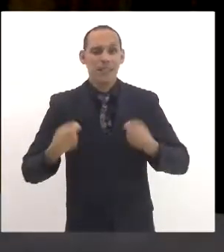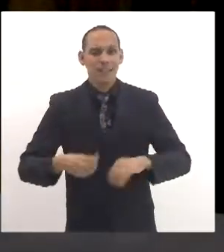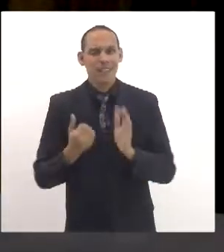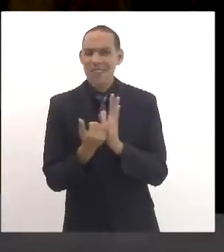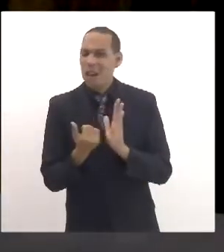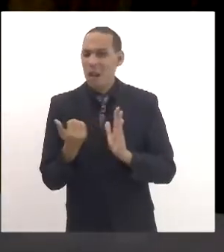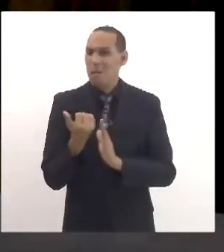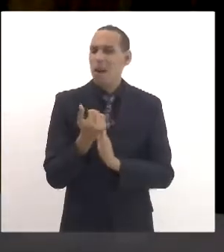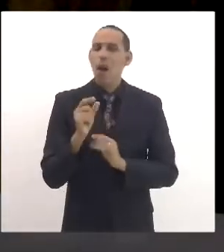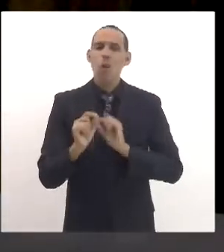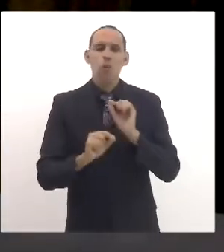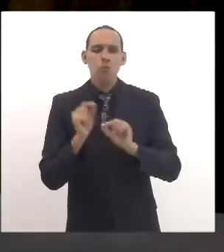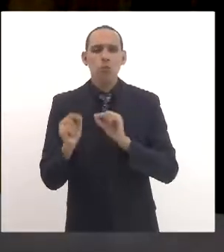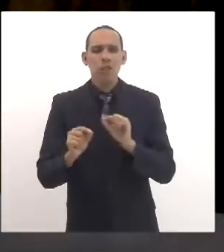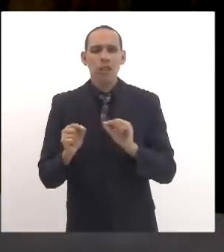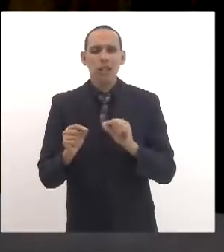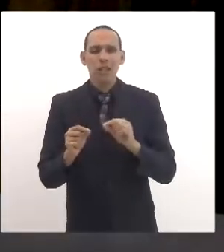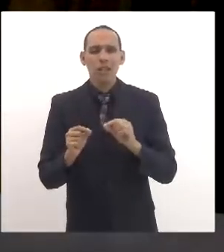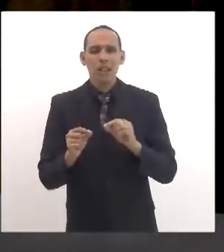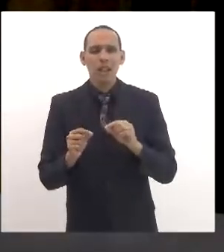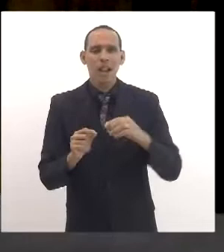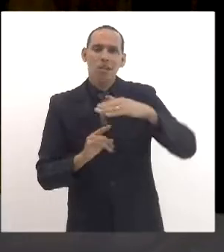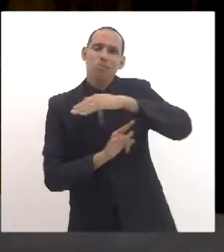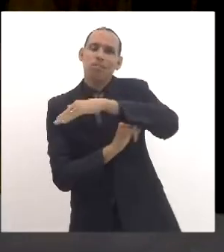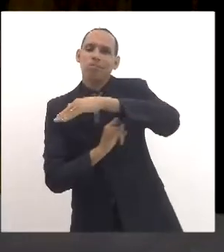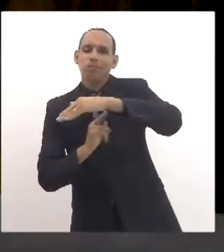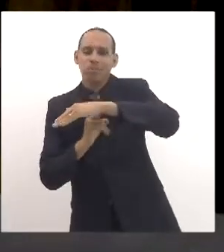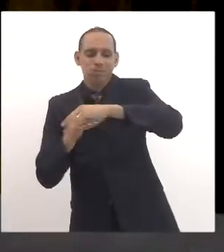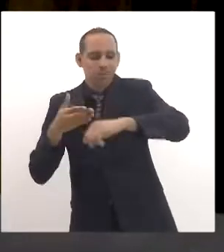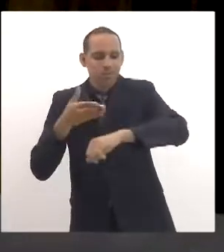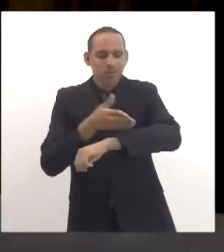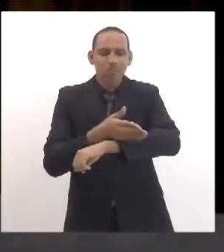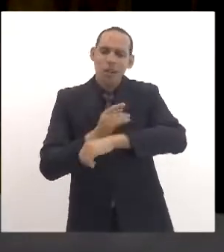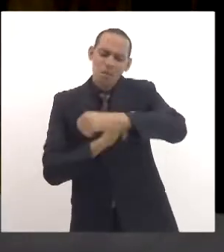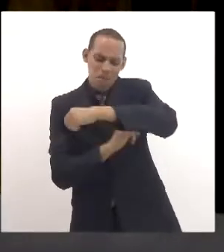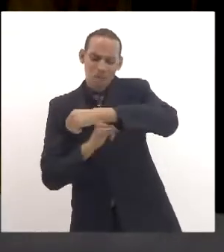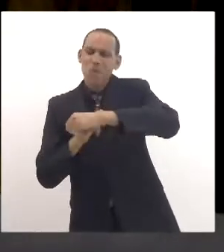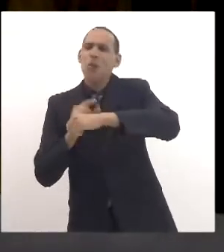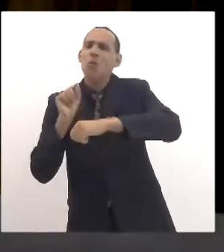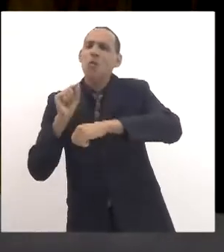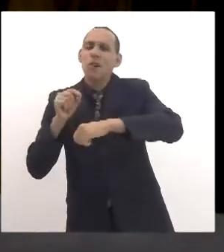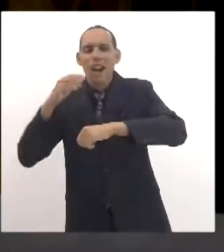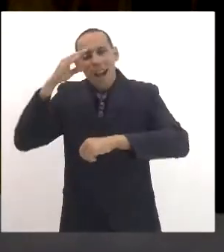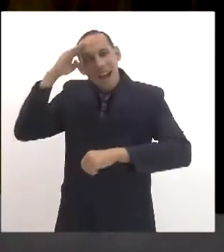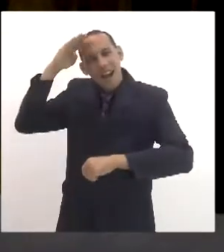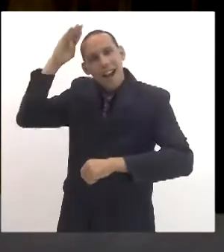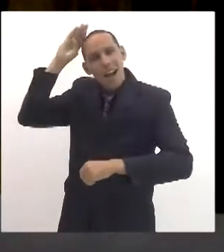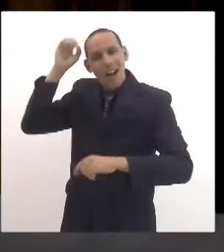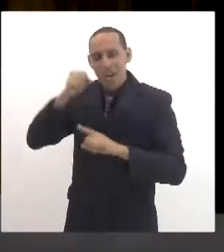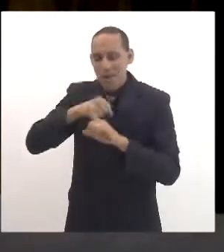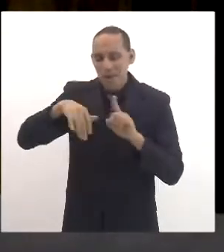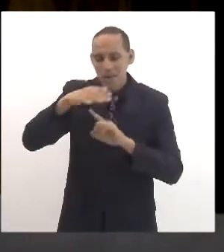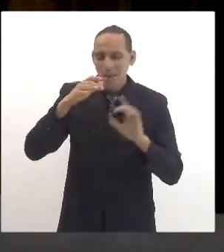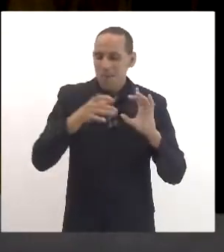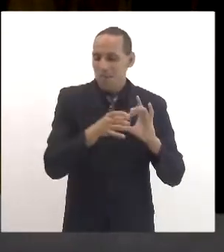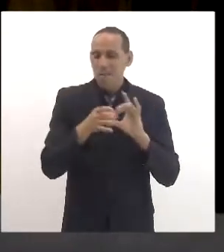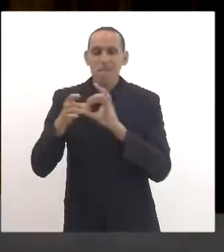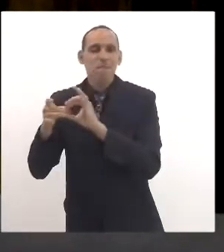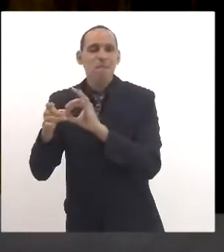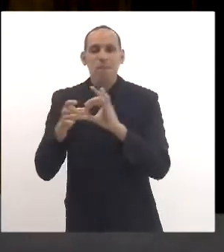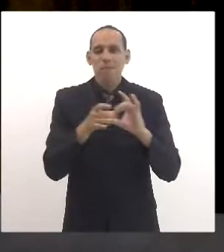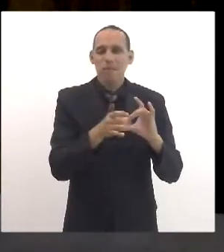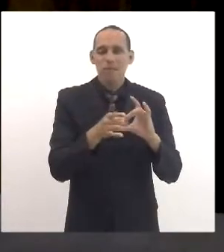mais atravessarmos essa ponte, que é a ponte entre a academia e a sociedade. Durante